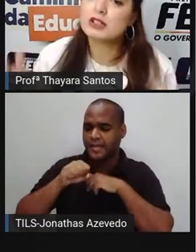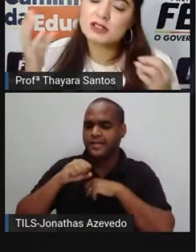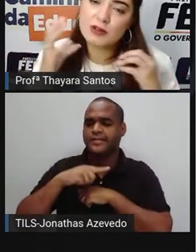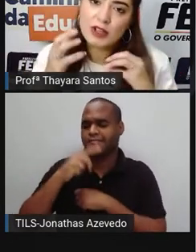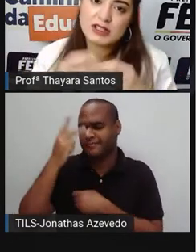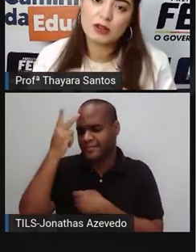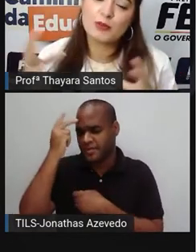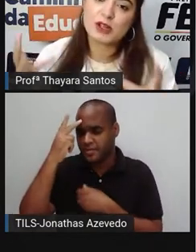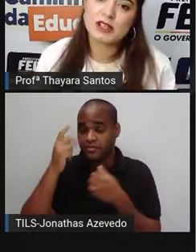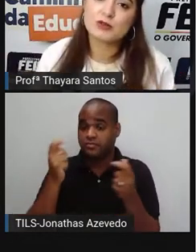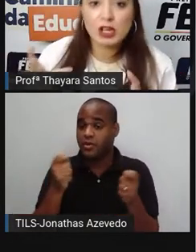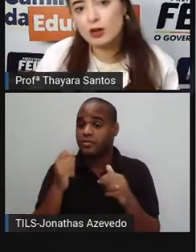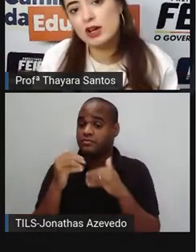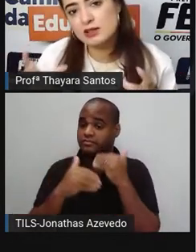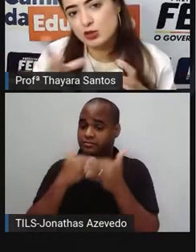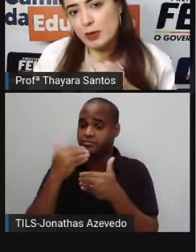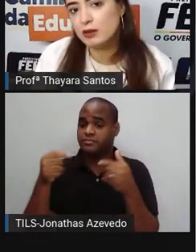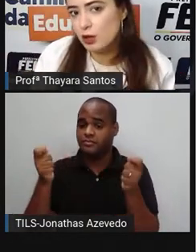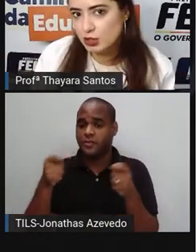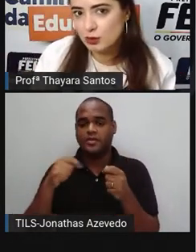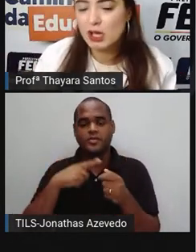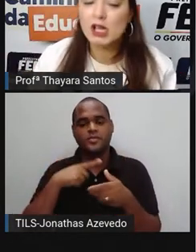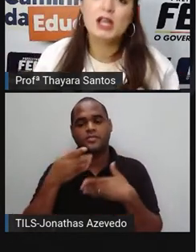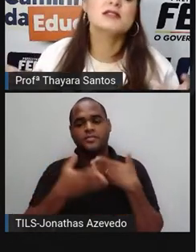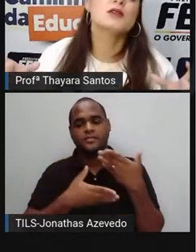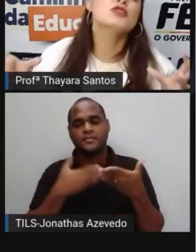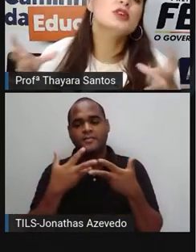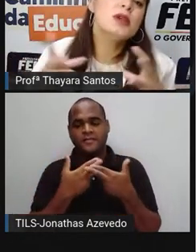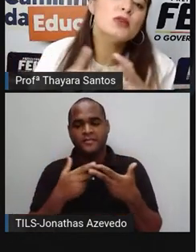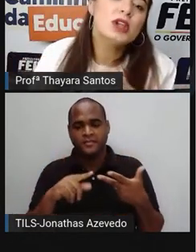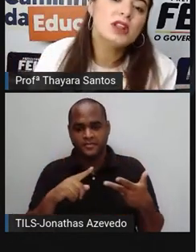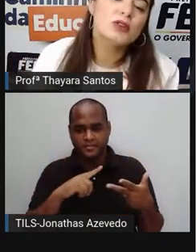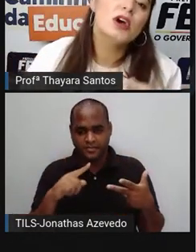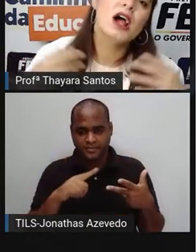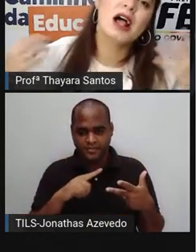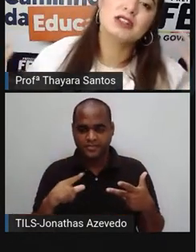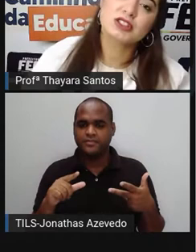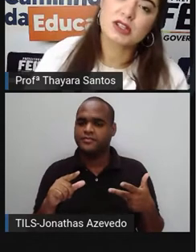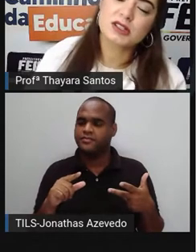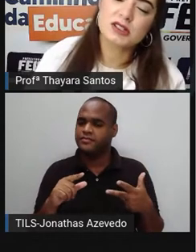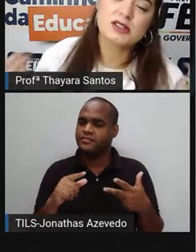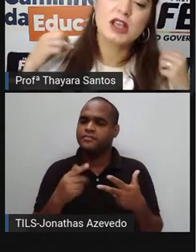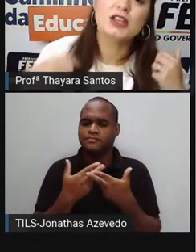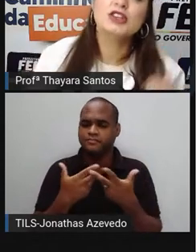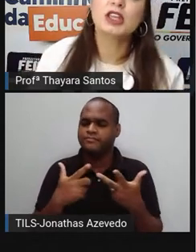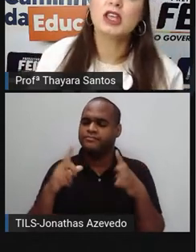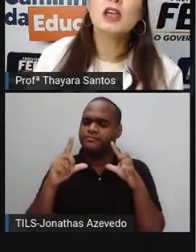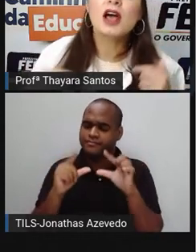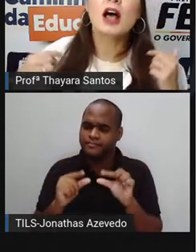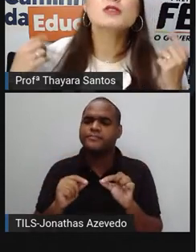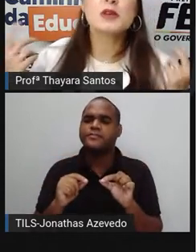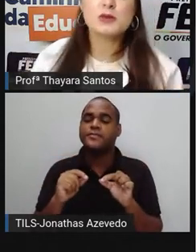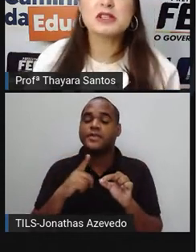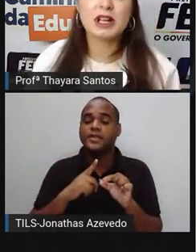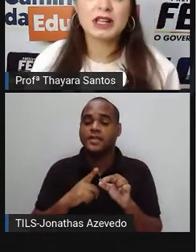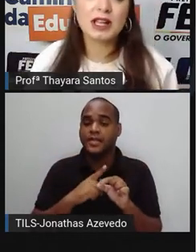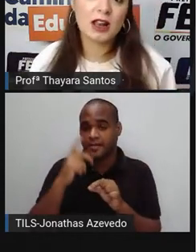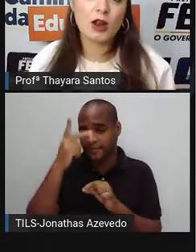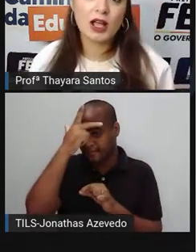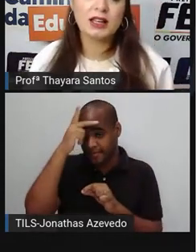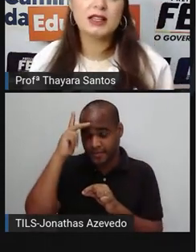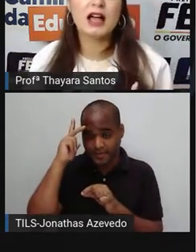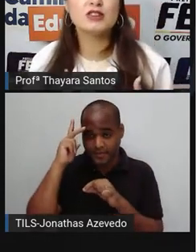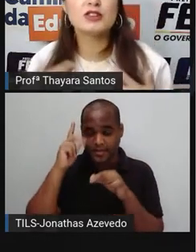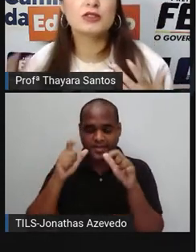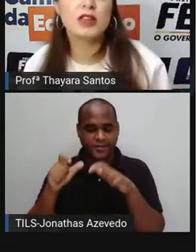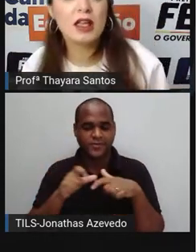naturalmente eles estão fazendo o processo de regulação de patógeno eles estão diminuindo as chances de que as pessoas